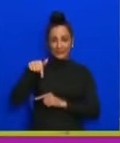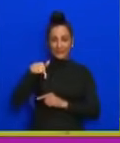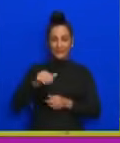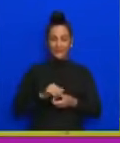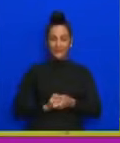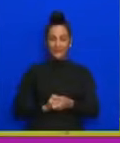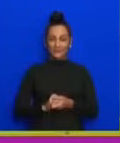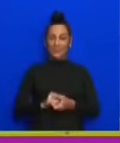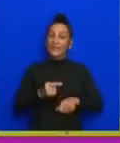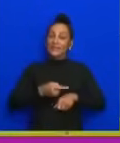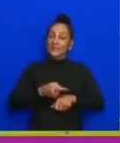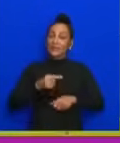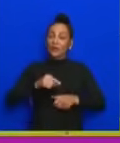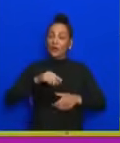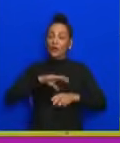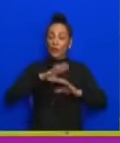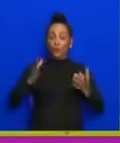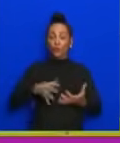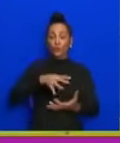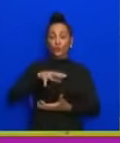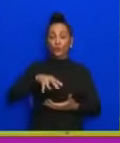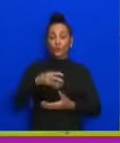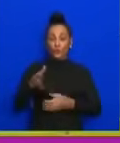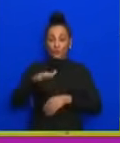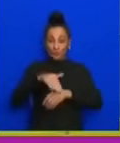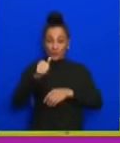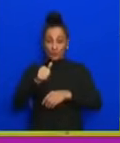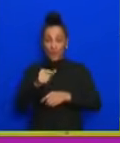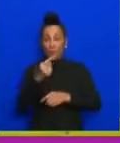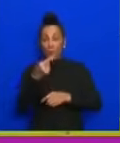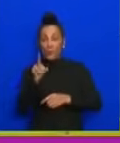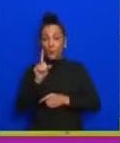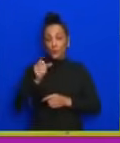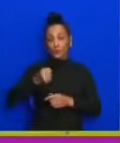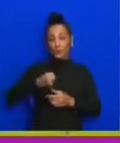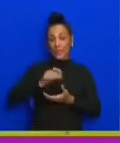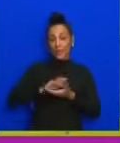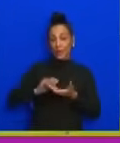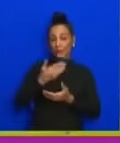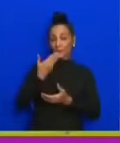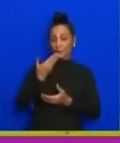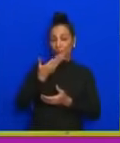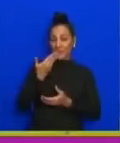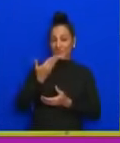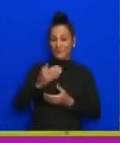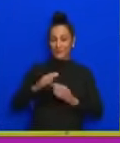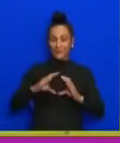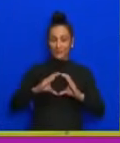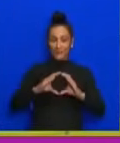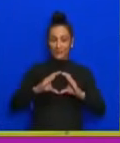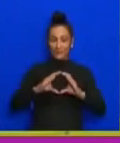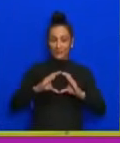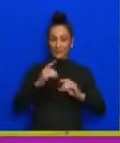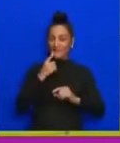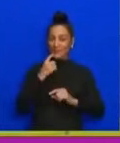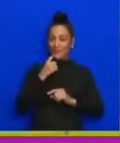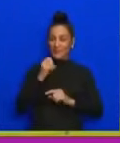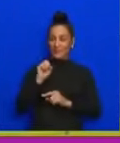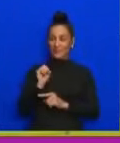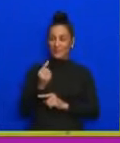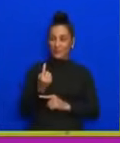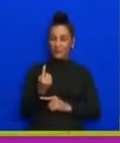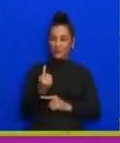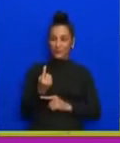07. E agora, na velocidade do globo, vamos chamar o 15º e último número da Loto Fácil. Bola